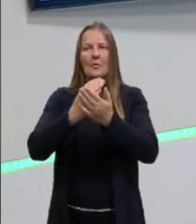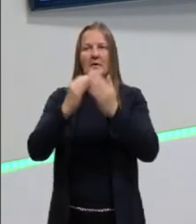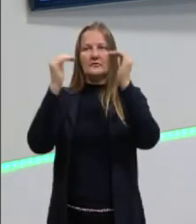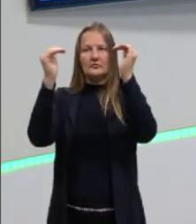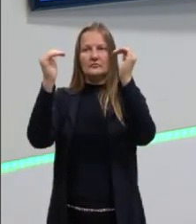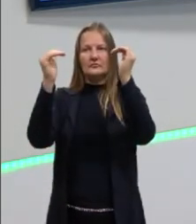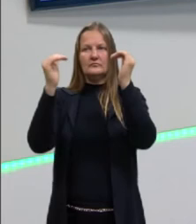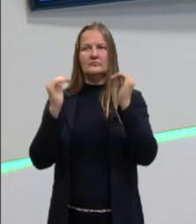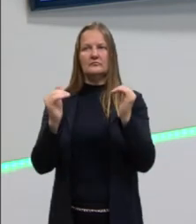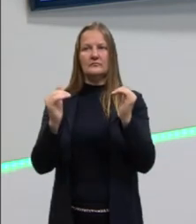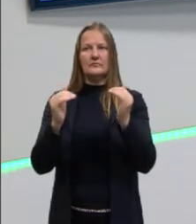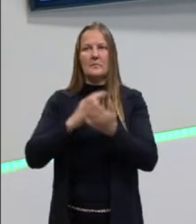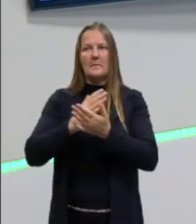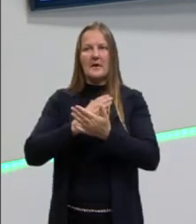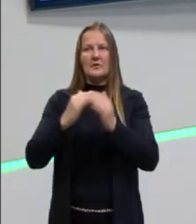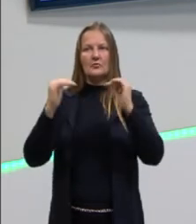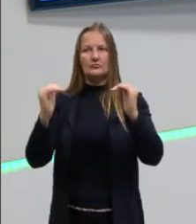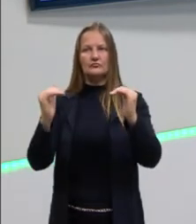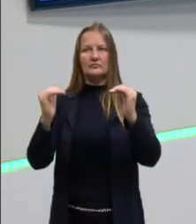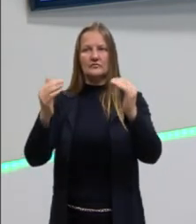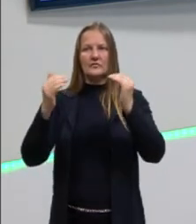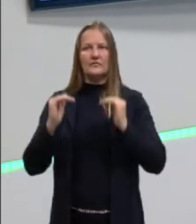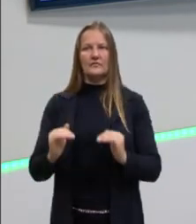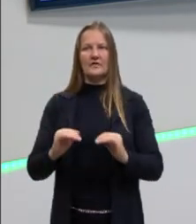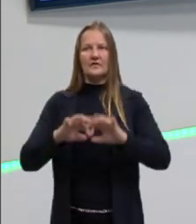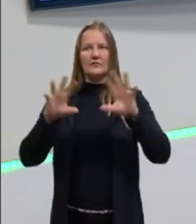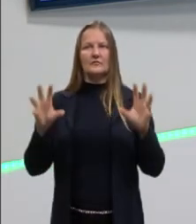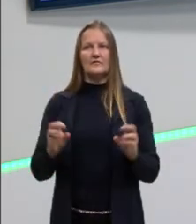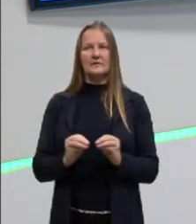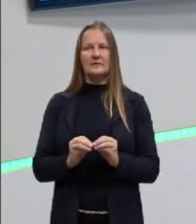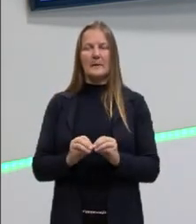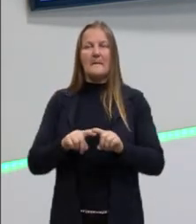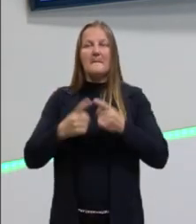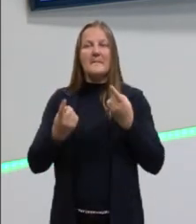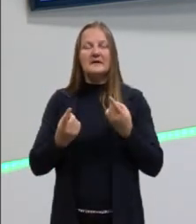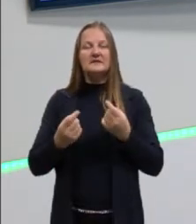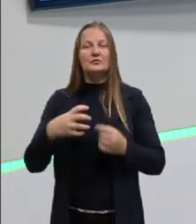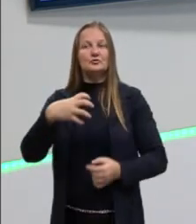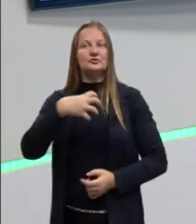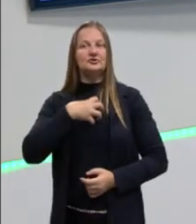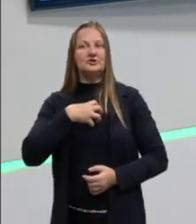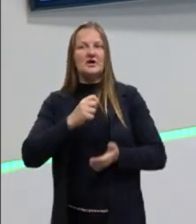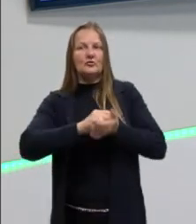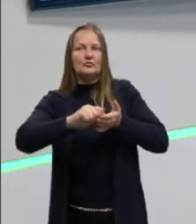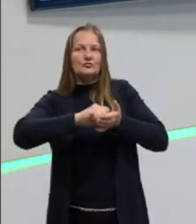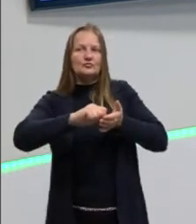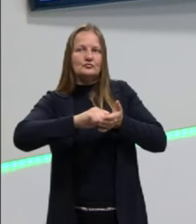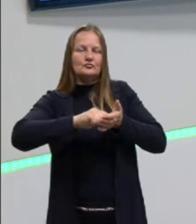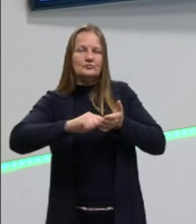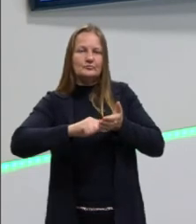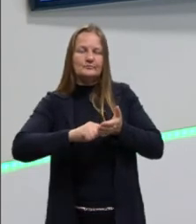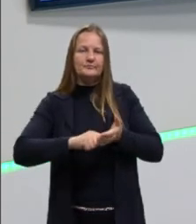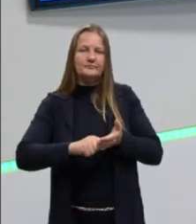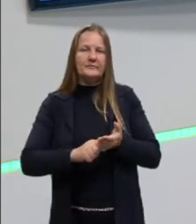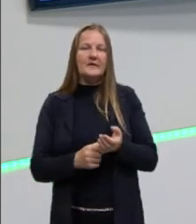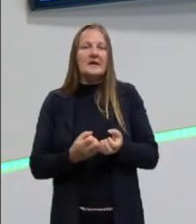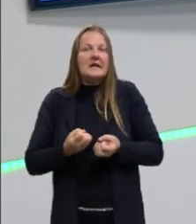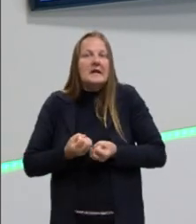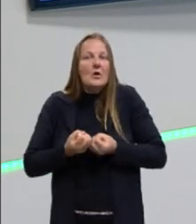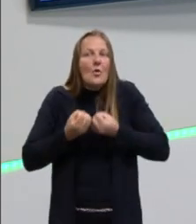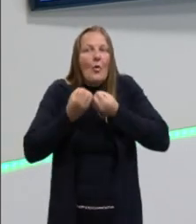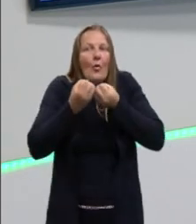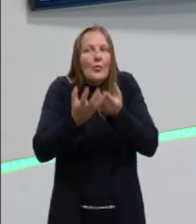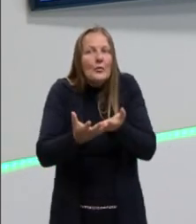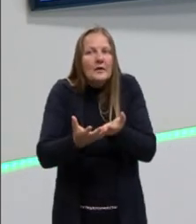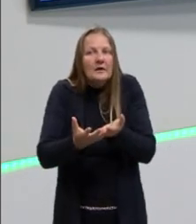meio dela e tem o final tem o encerramento né mas o que que diferencia quando a gente tá produzindo essa história então